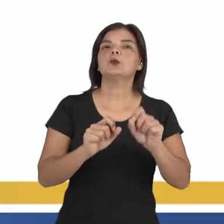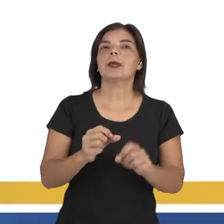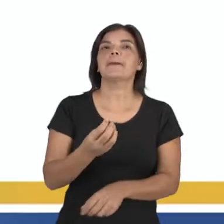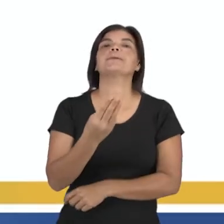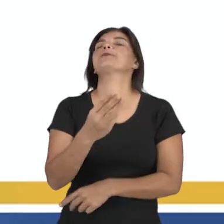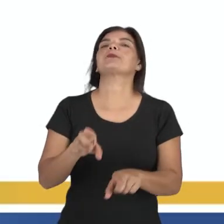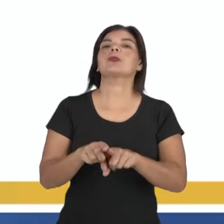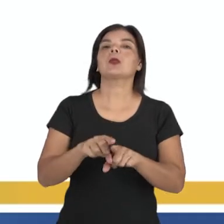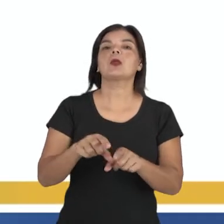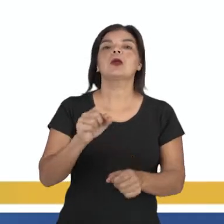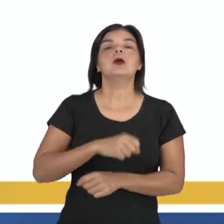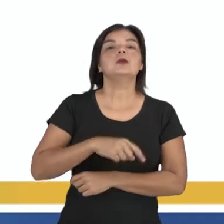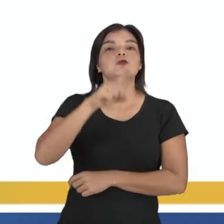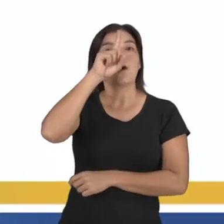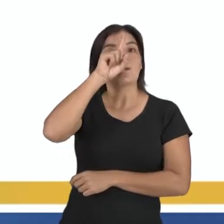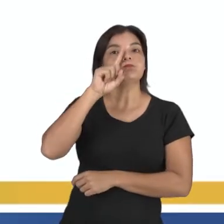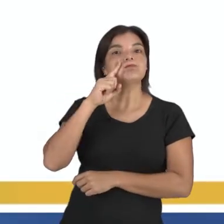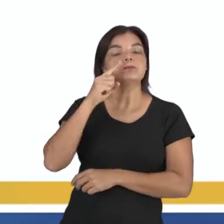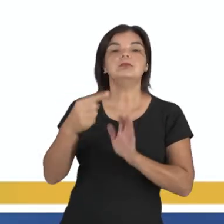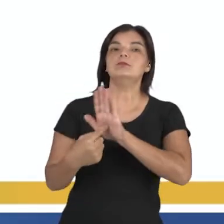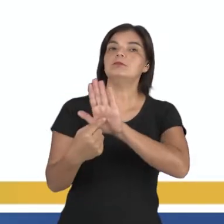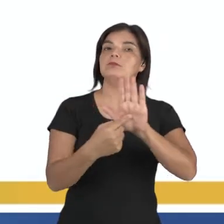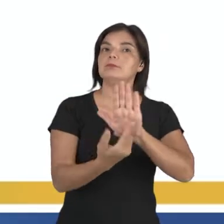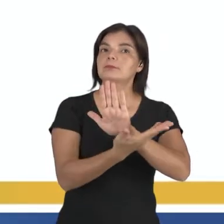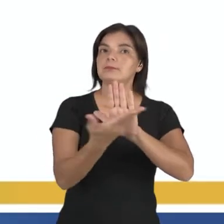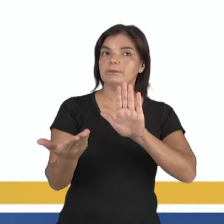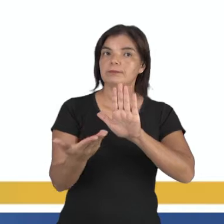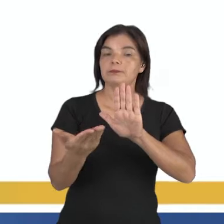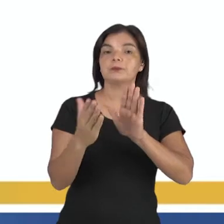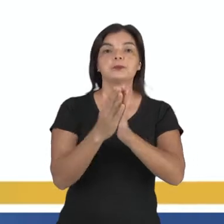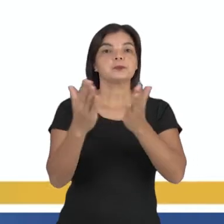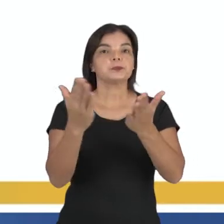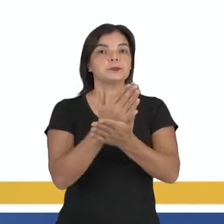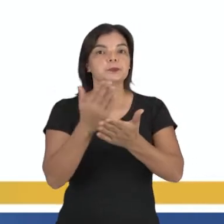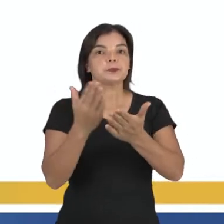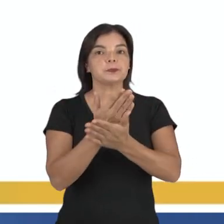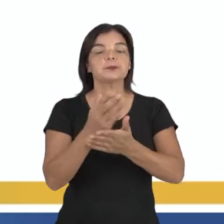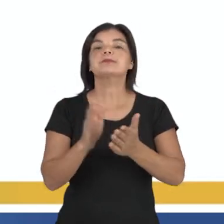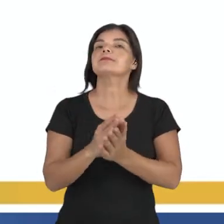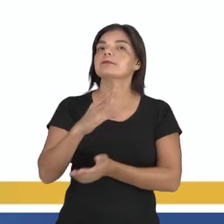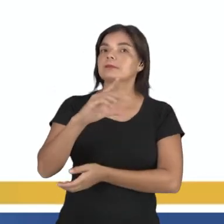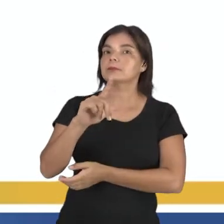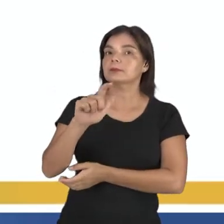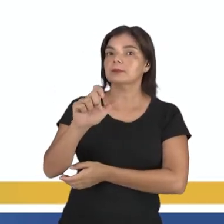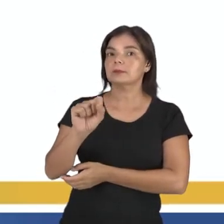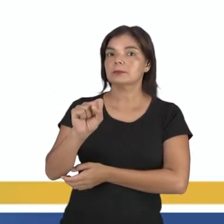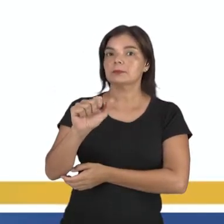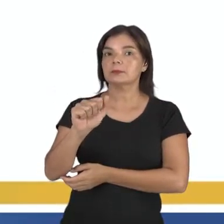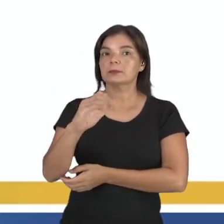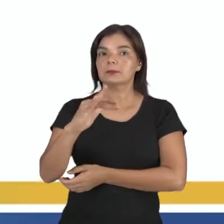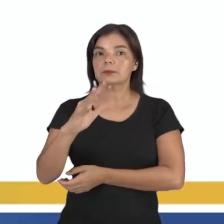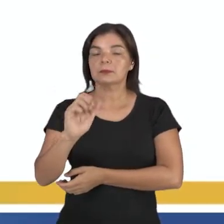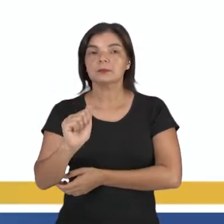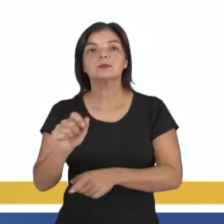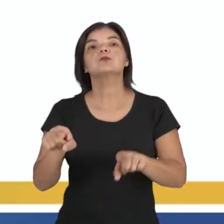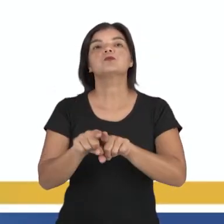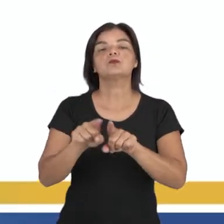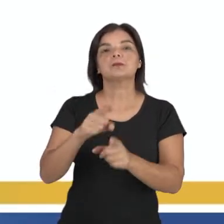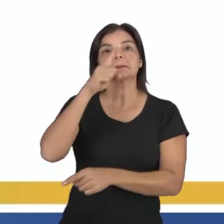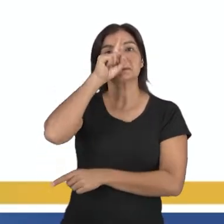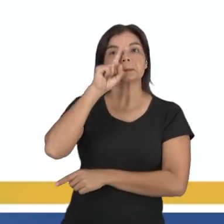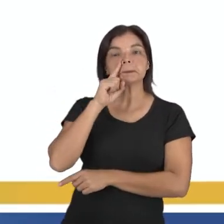Durkheim. Visualizem, eu estou mostrando a capa de um livro que é muito clássico no pensamento do